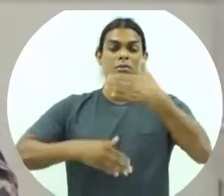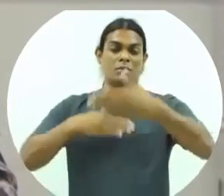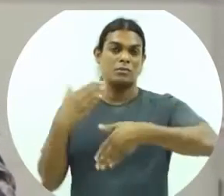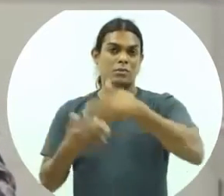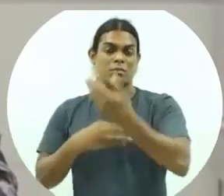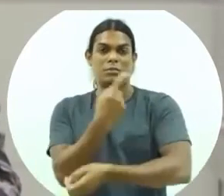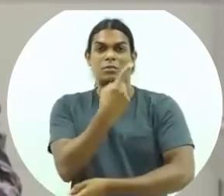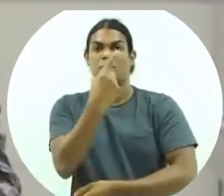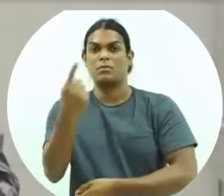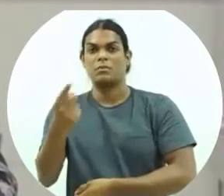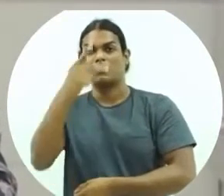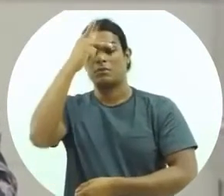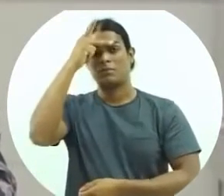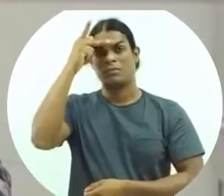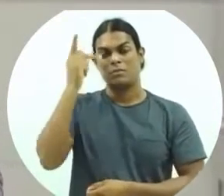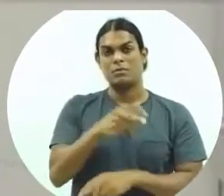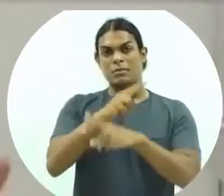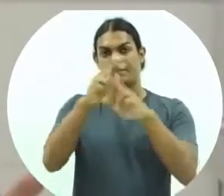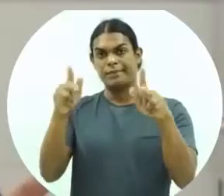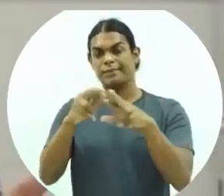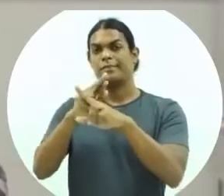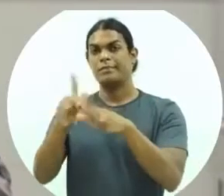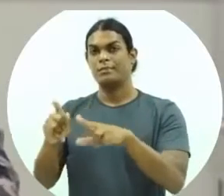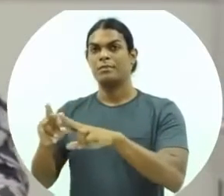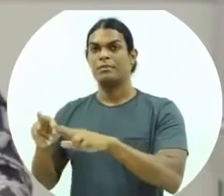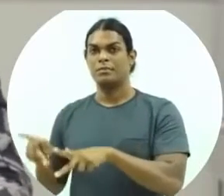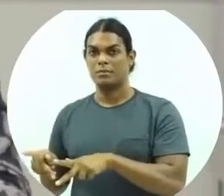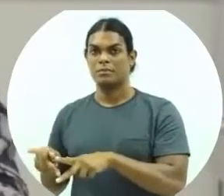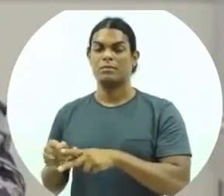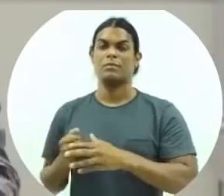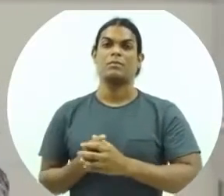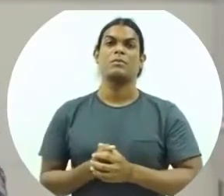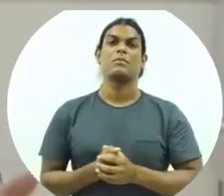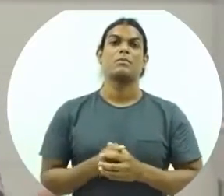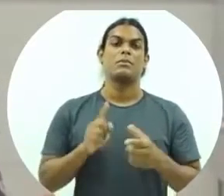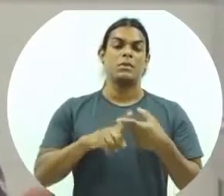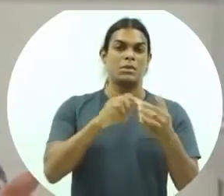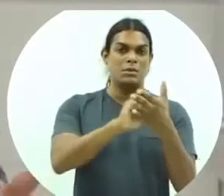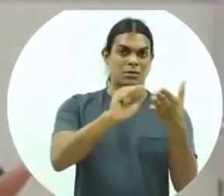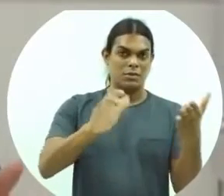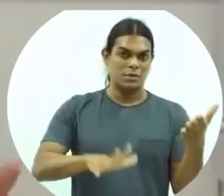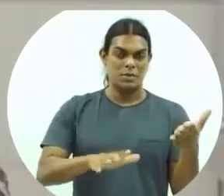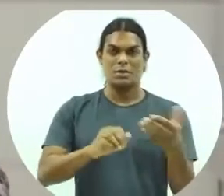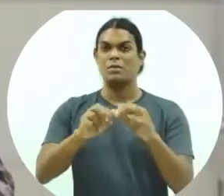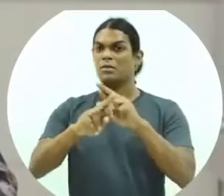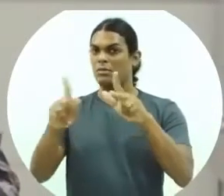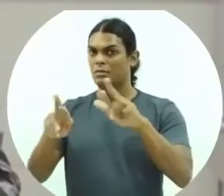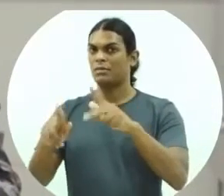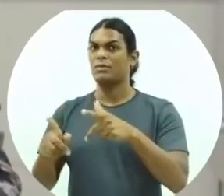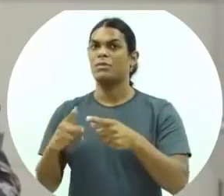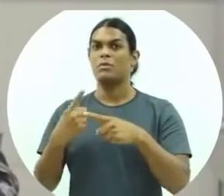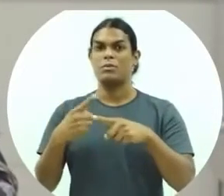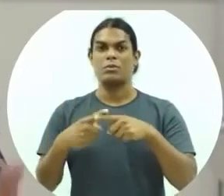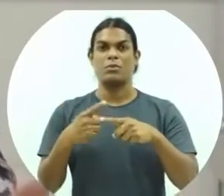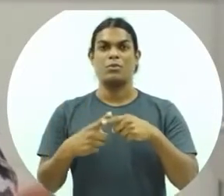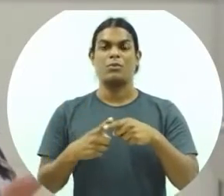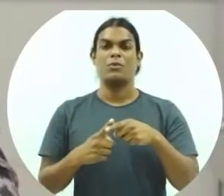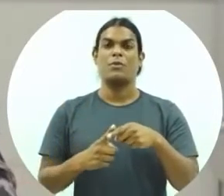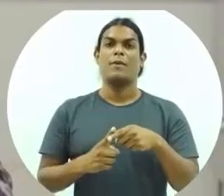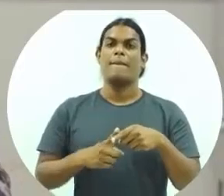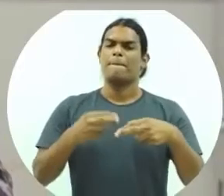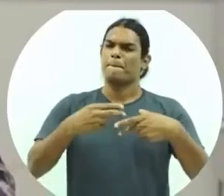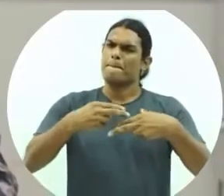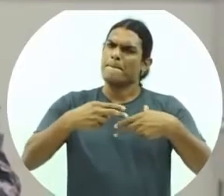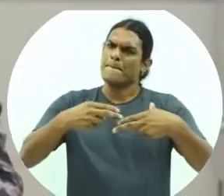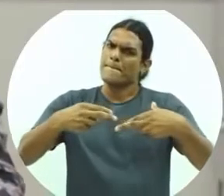O desempenho de cada colaborador pode variar de pessoa para pessoa e de situação para situação. pois depende de